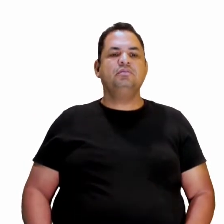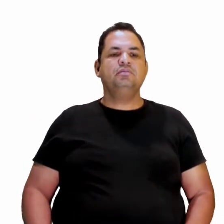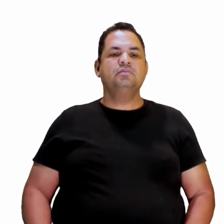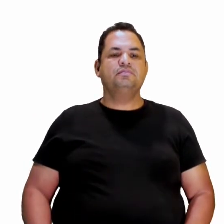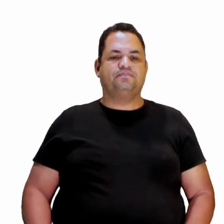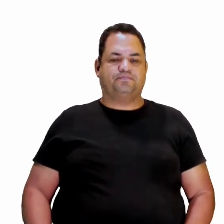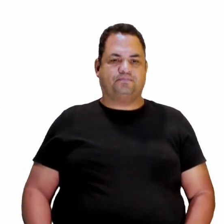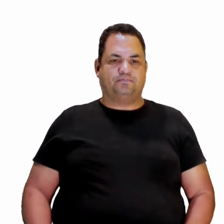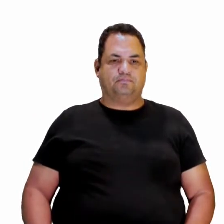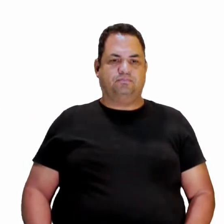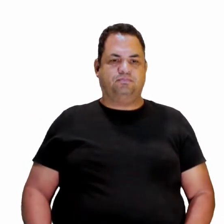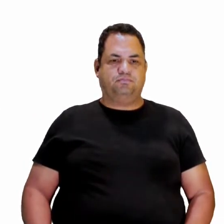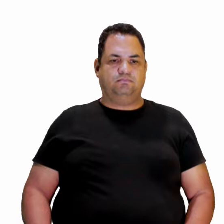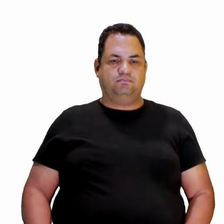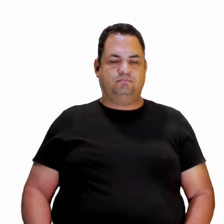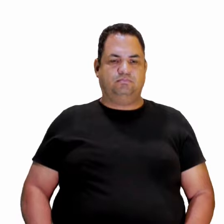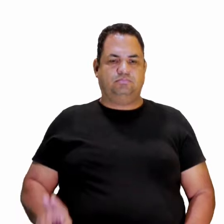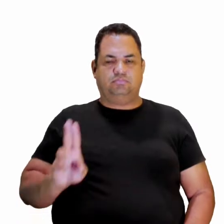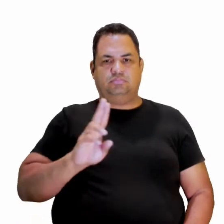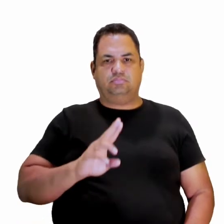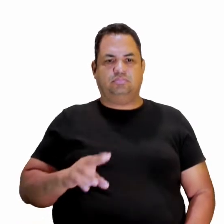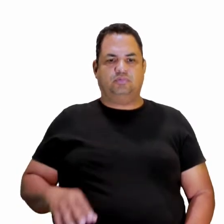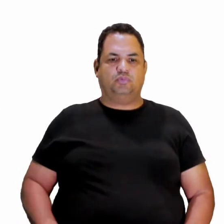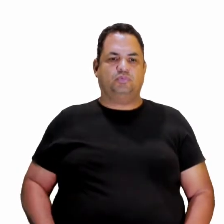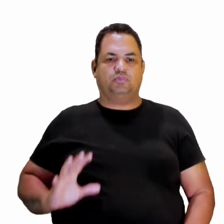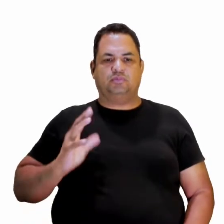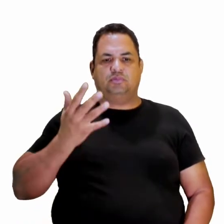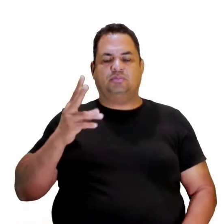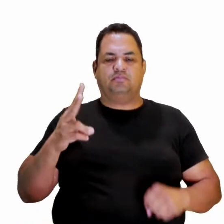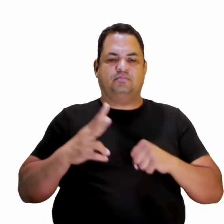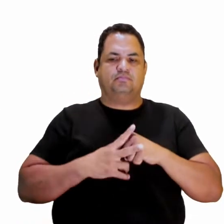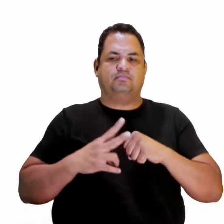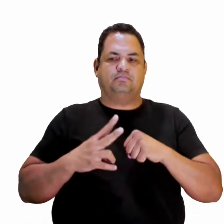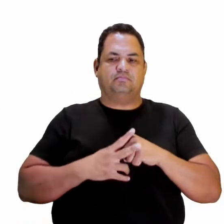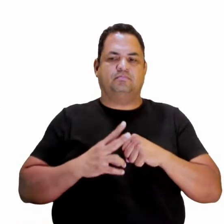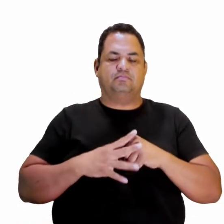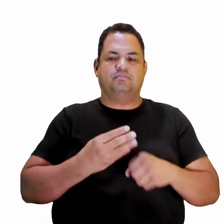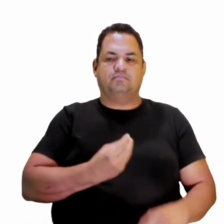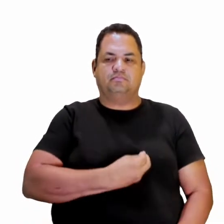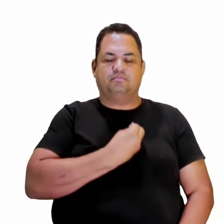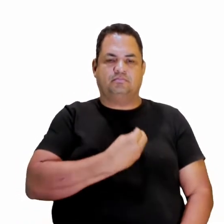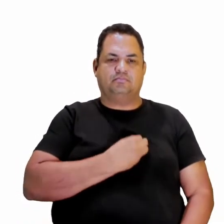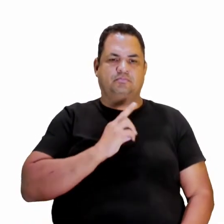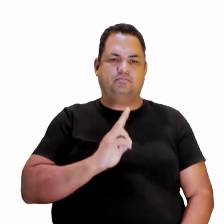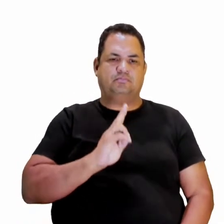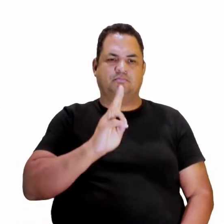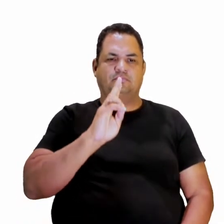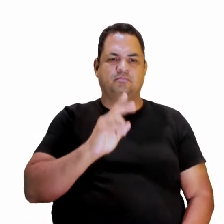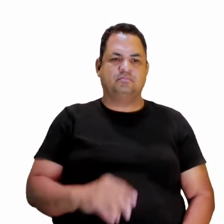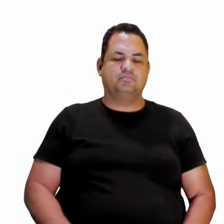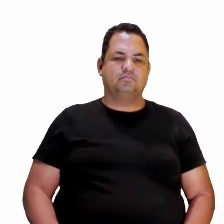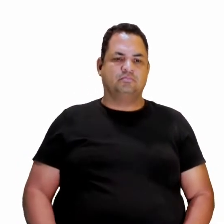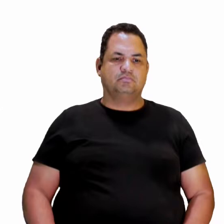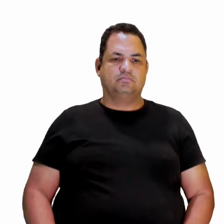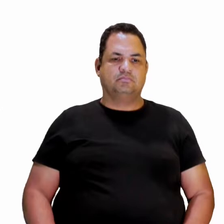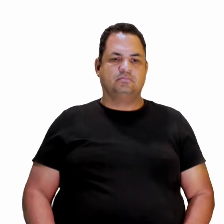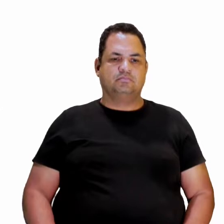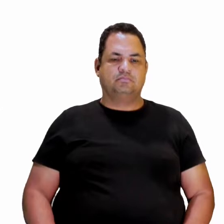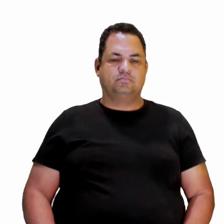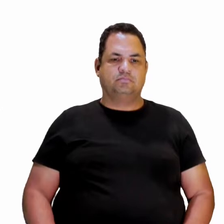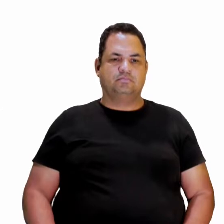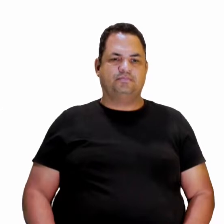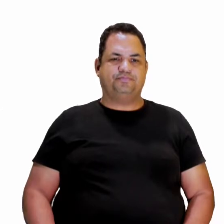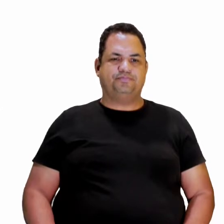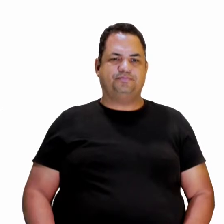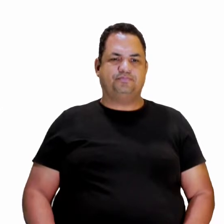eu usaria outro tempo verbal. Mas eu estou usando presente contínuo, que dá continuidade. Então, está